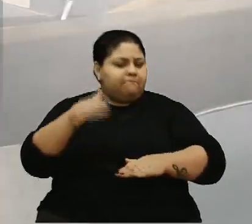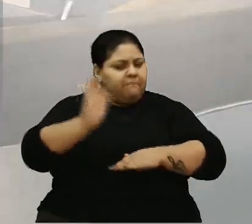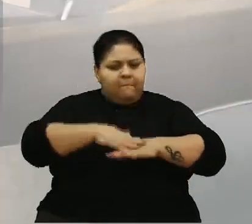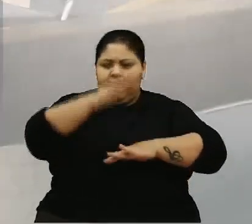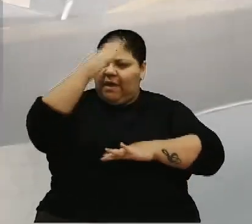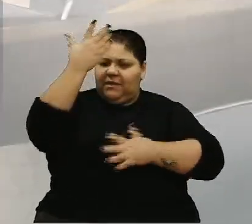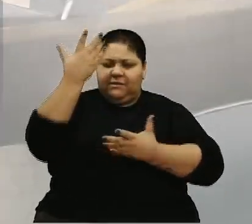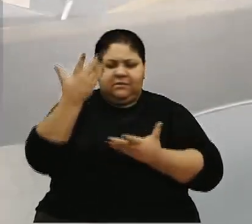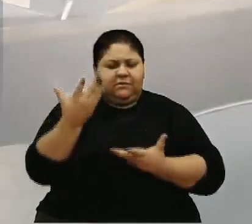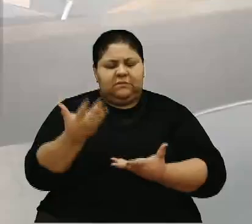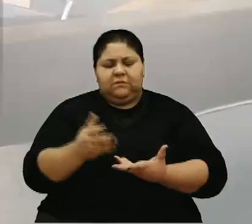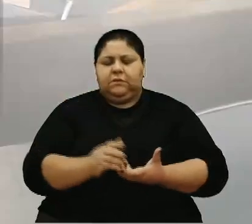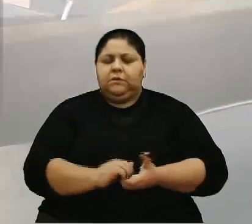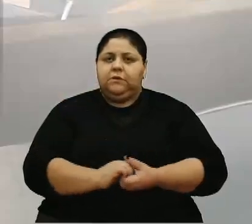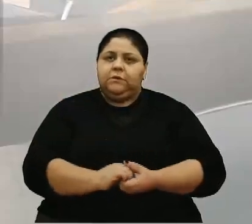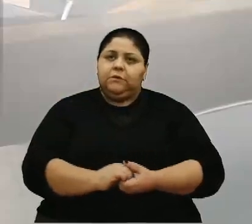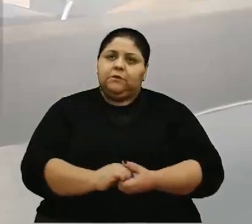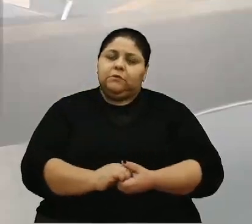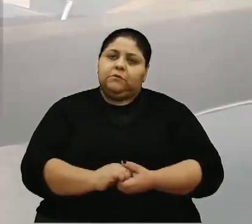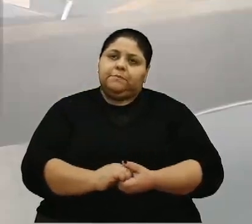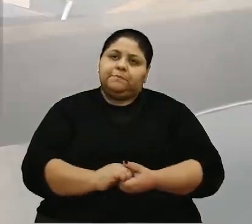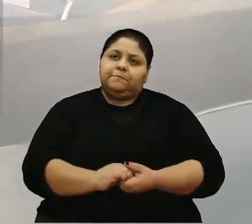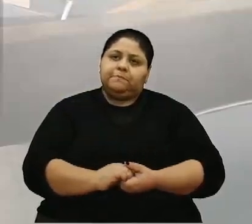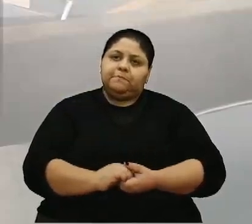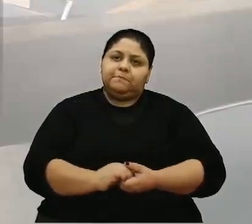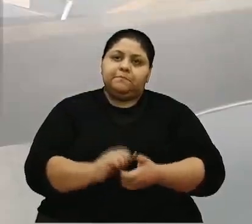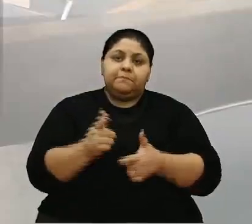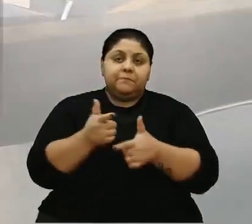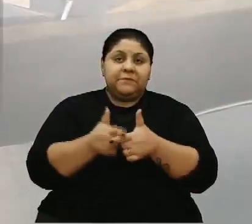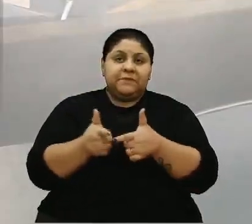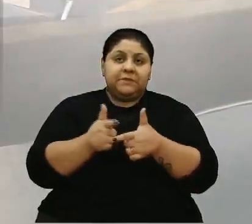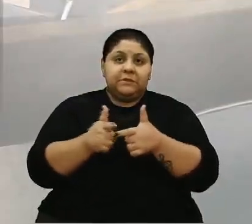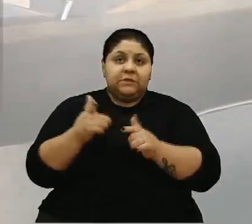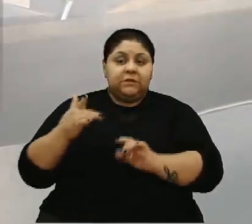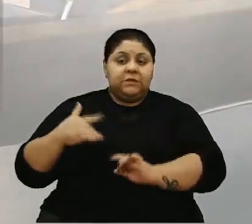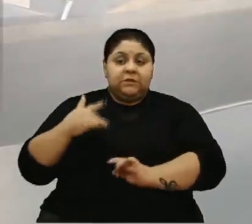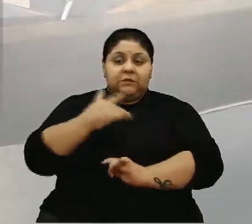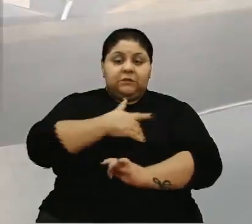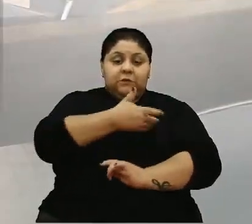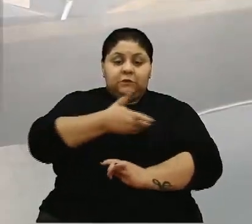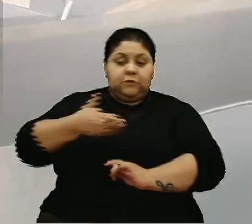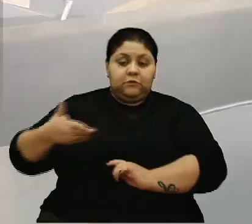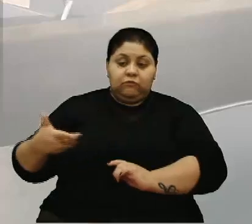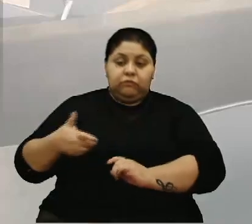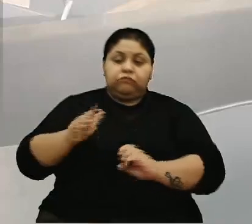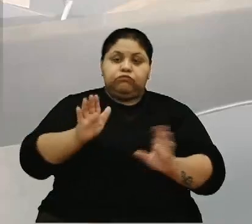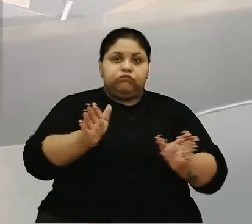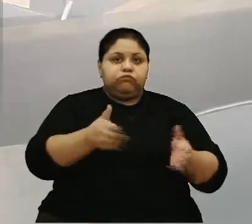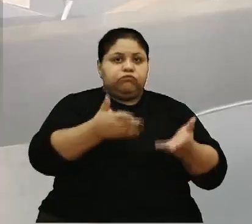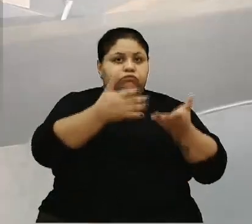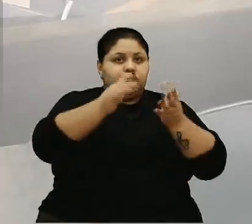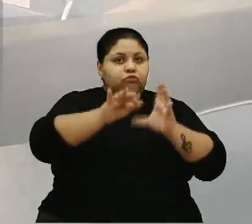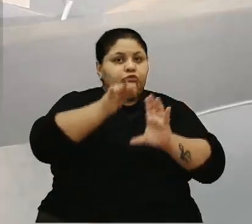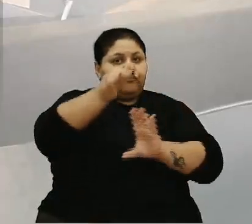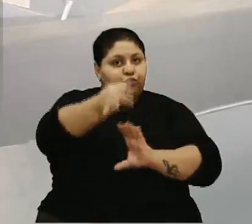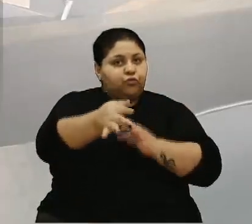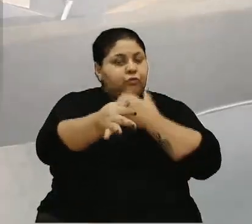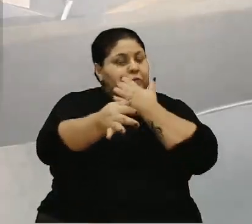isso. É uma situação de saúde pública que se potencializa logo ali na